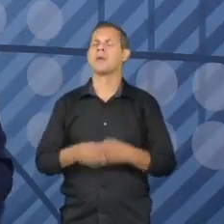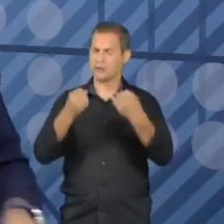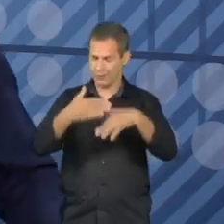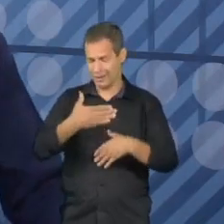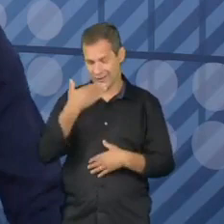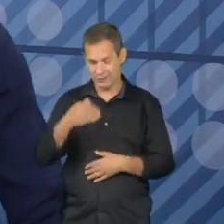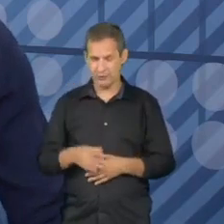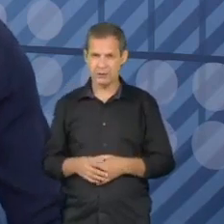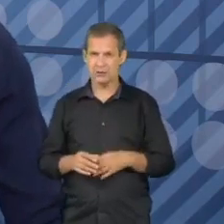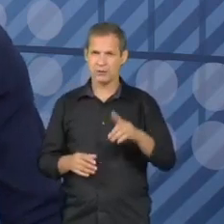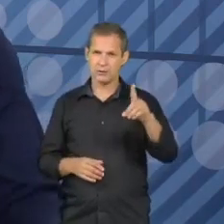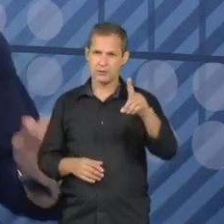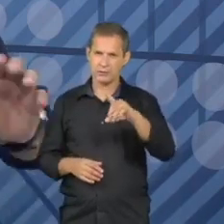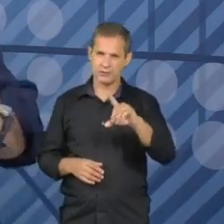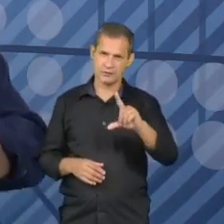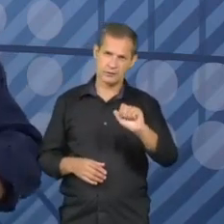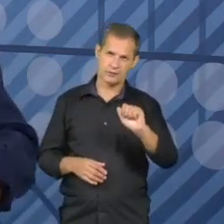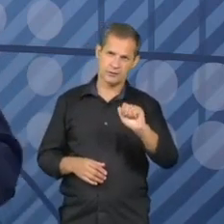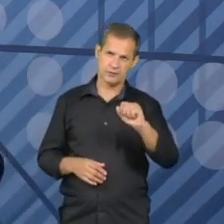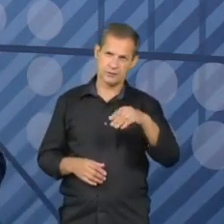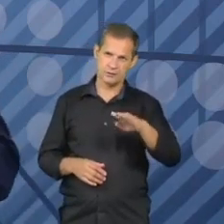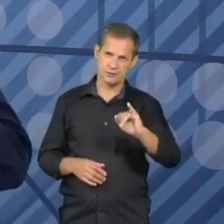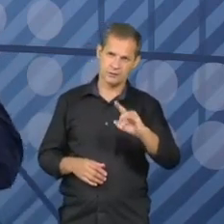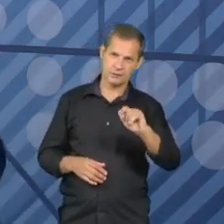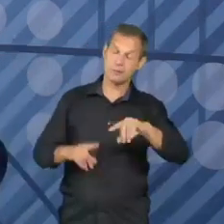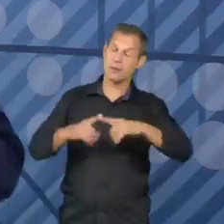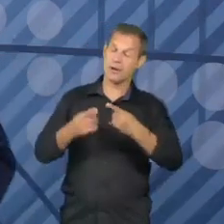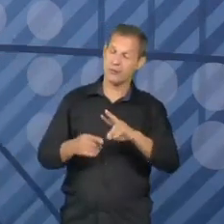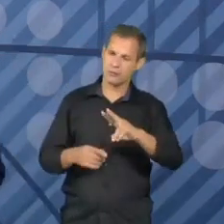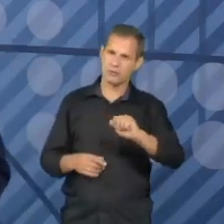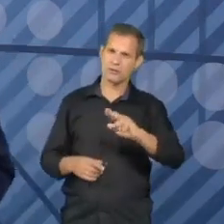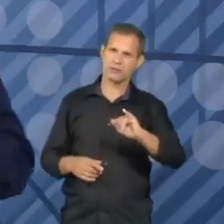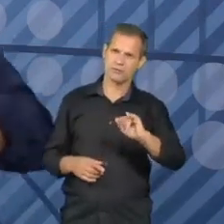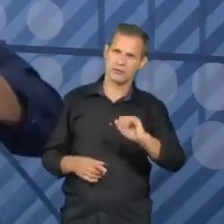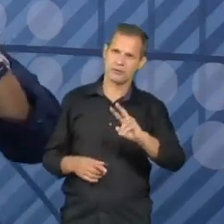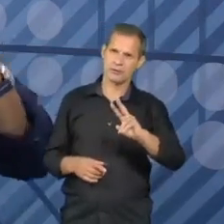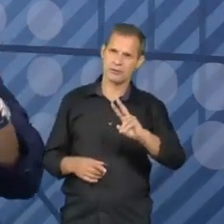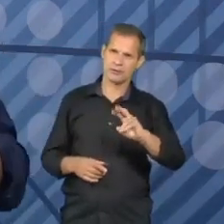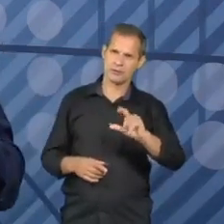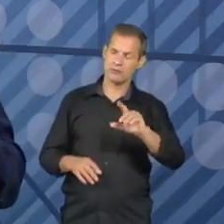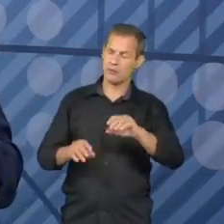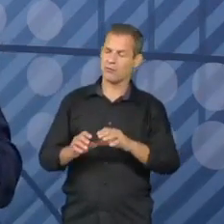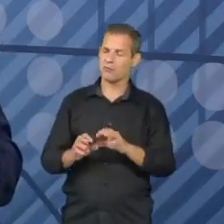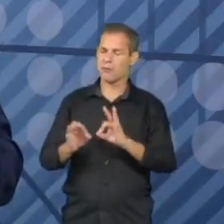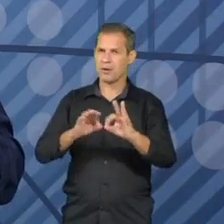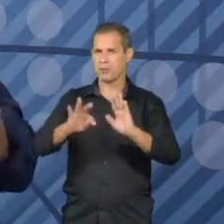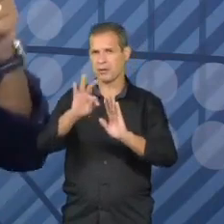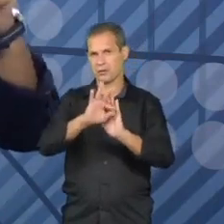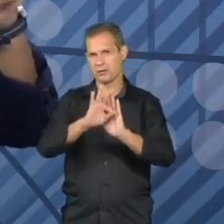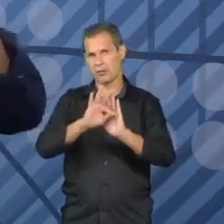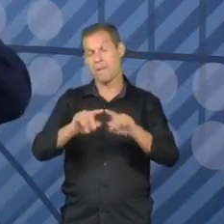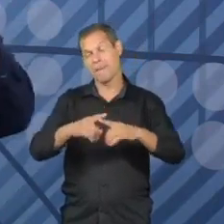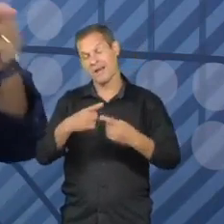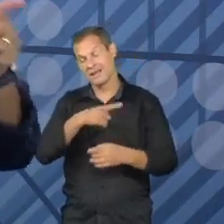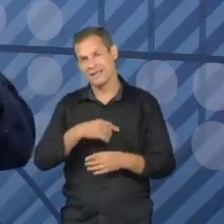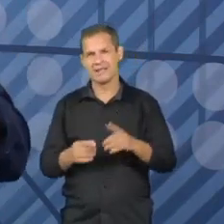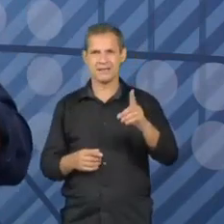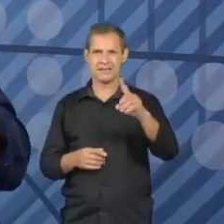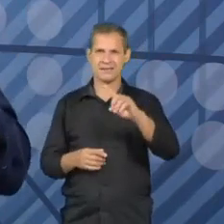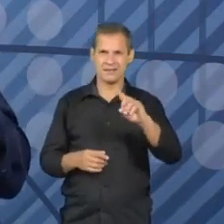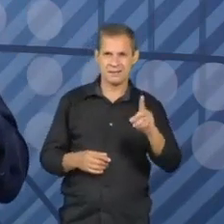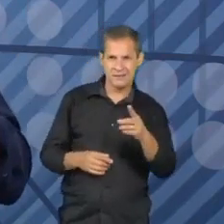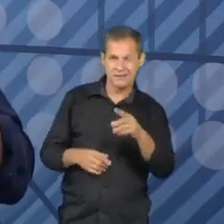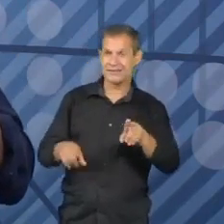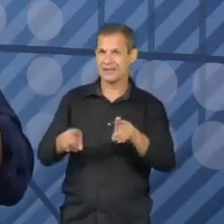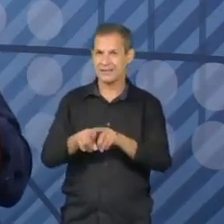melhor o Z-lambda? O Z-lambda é como se fosse uma variável. Então, foi montada uma fórmula, ele coloca Z